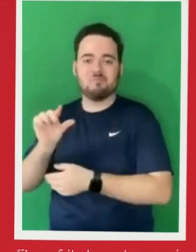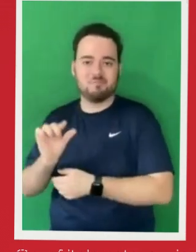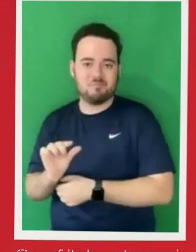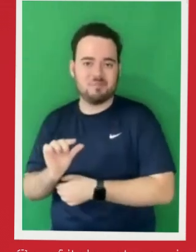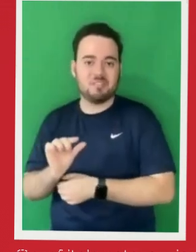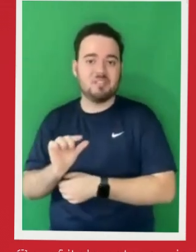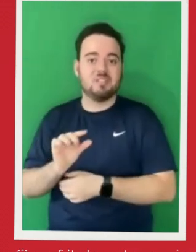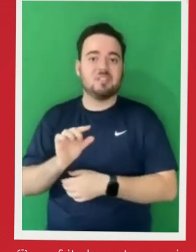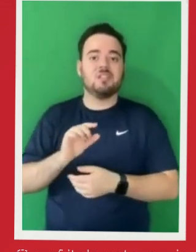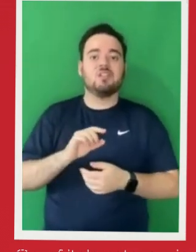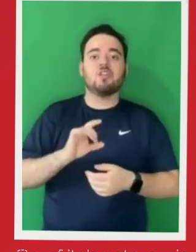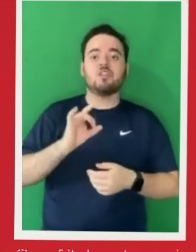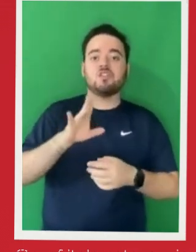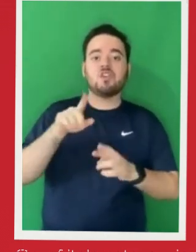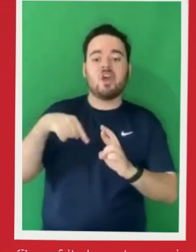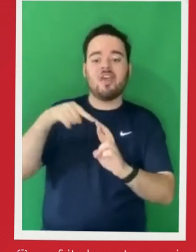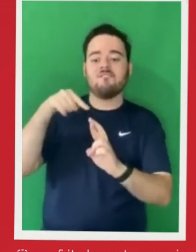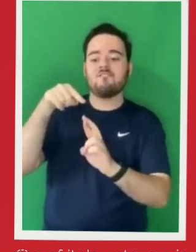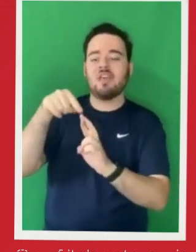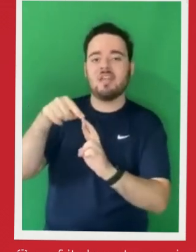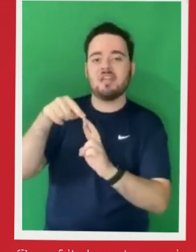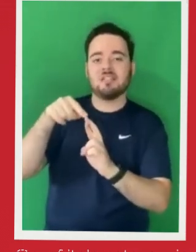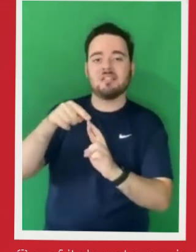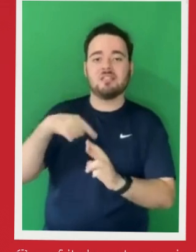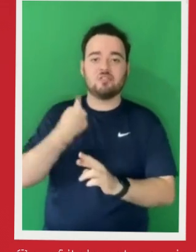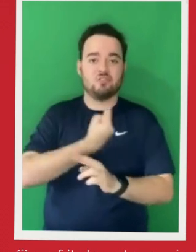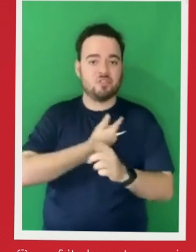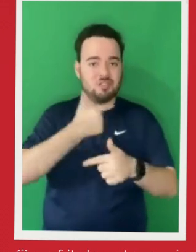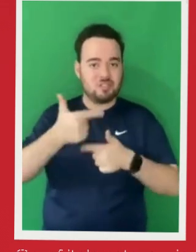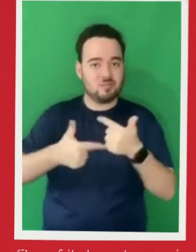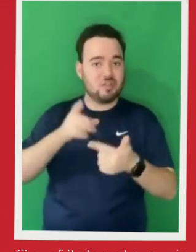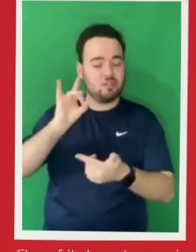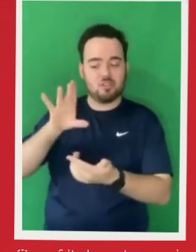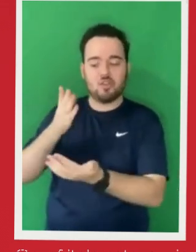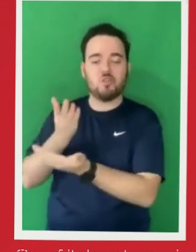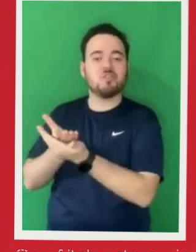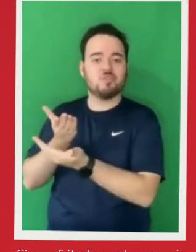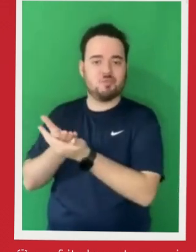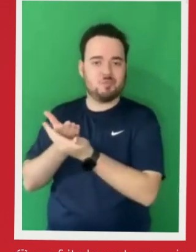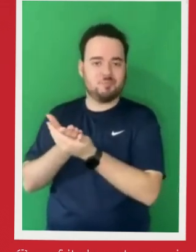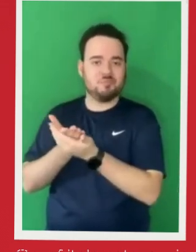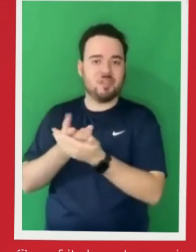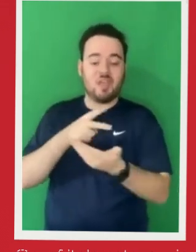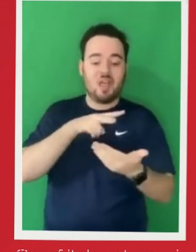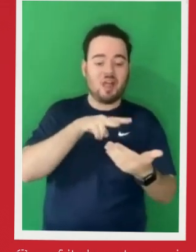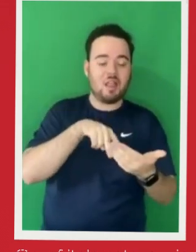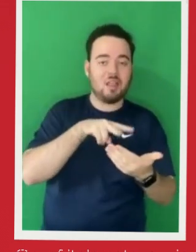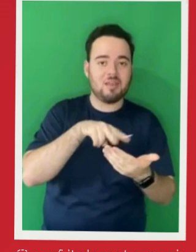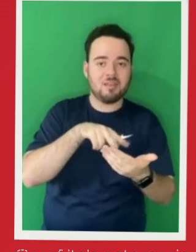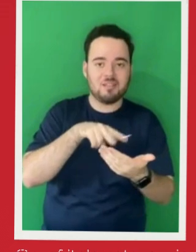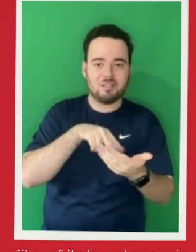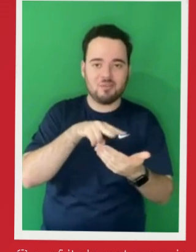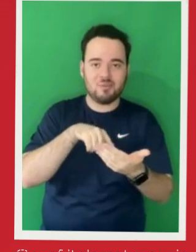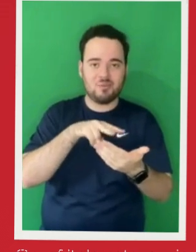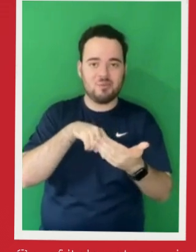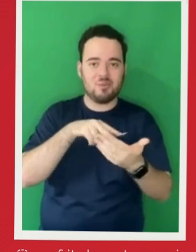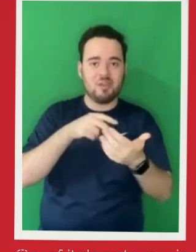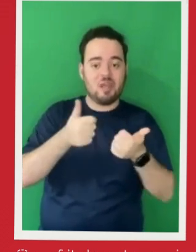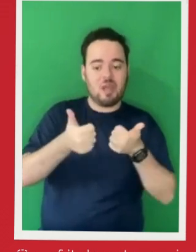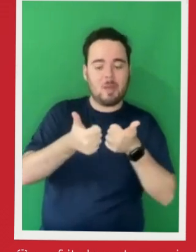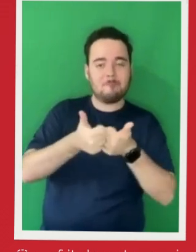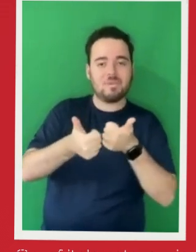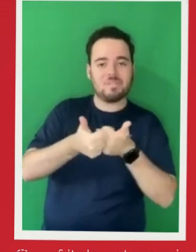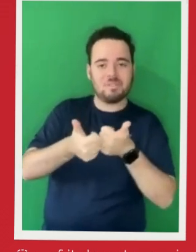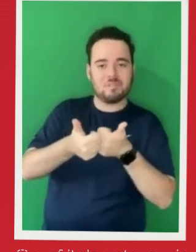estuda. E a gente só vai referenciar no nosso trabalho aquilo que a gente estudou. A leitura, ela não é um nível